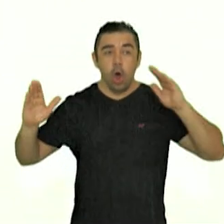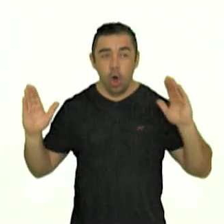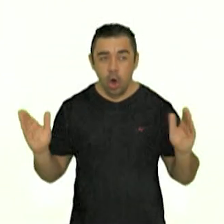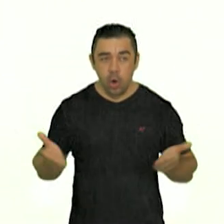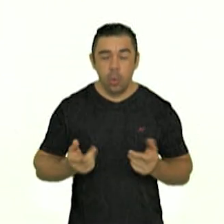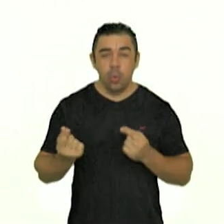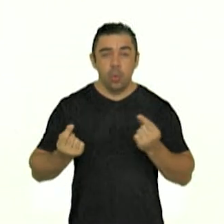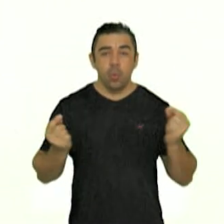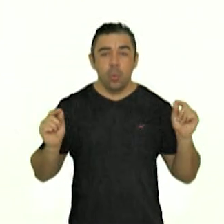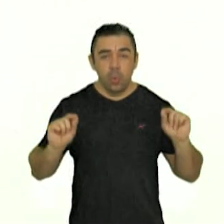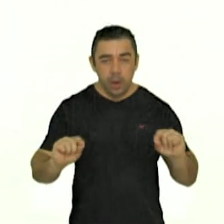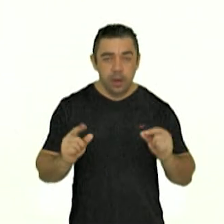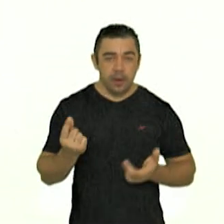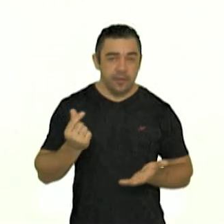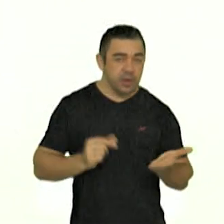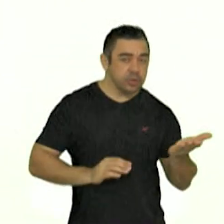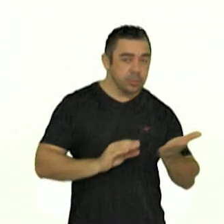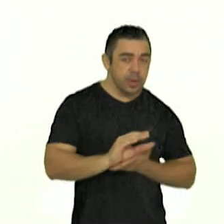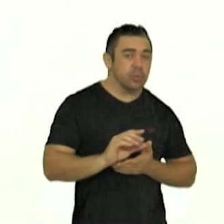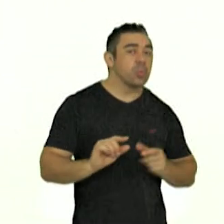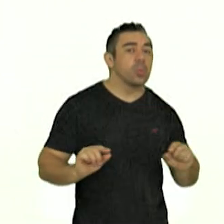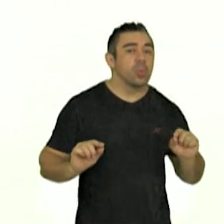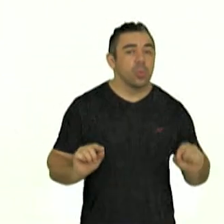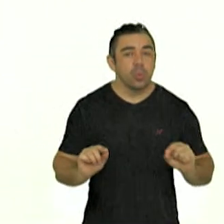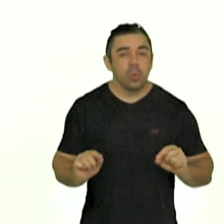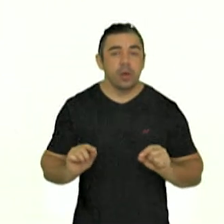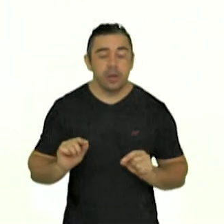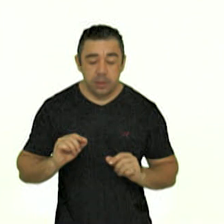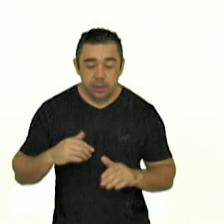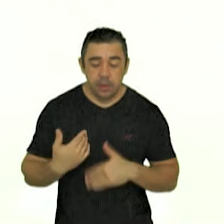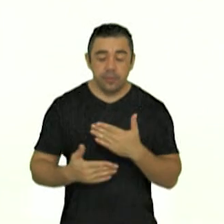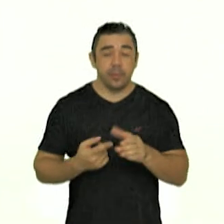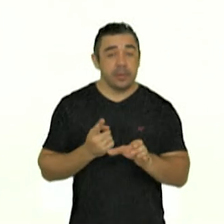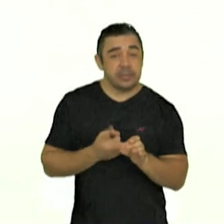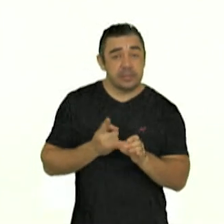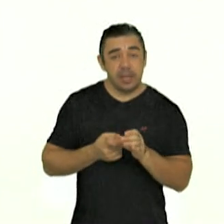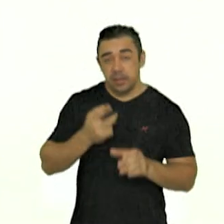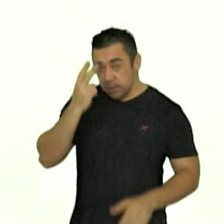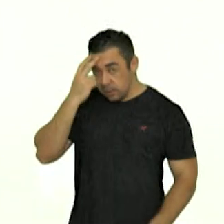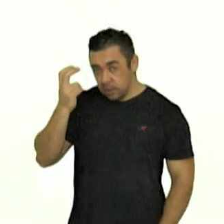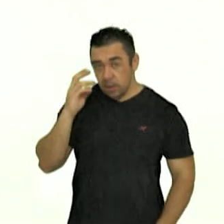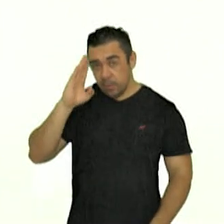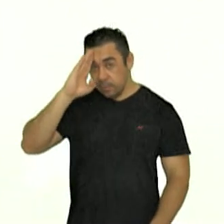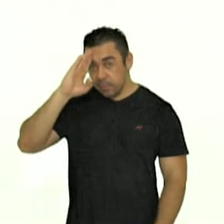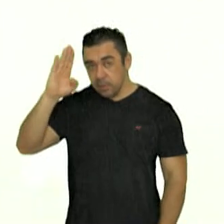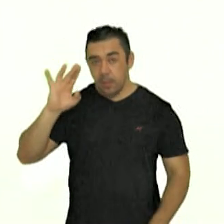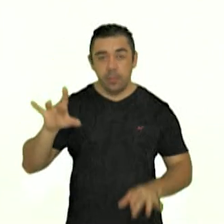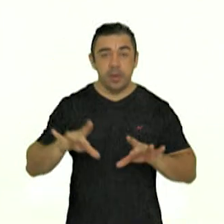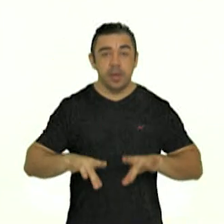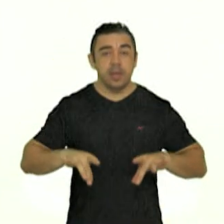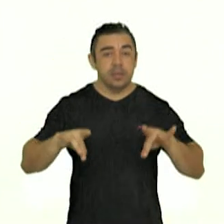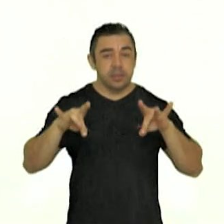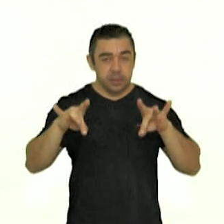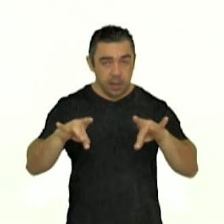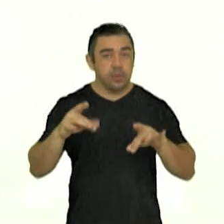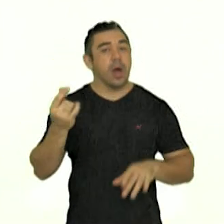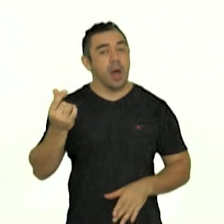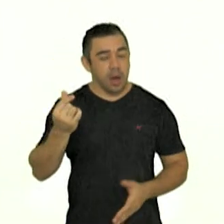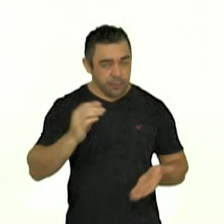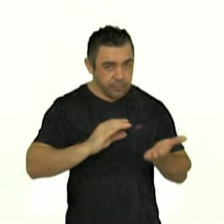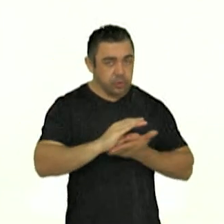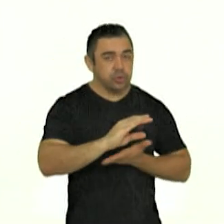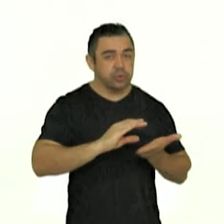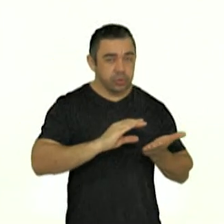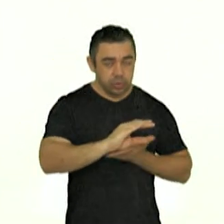recebendo investimentos para o desenvolvimento das cidades inteligentes, principalmente da Austrália, né? A Austrália vem investindo aí no